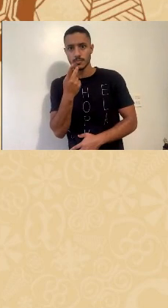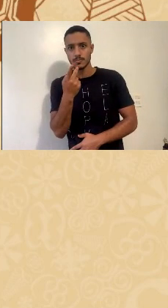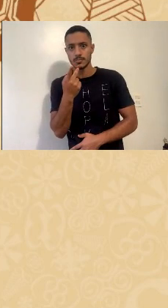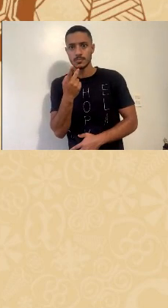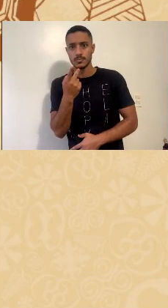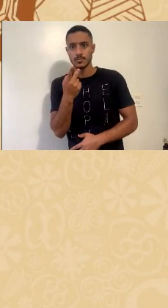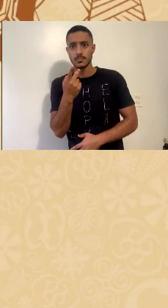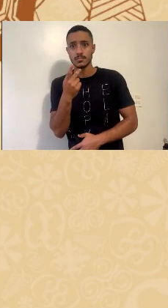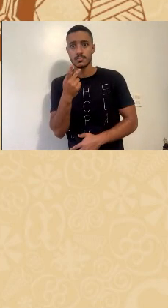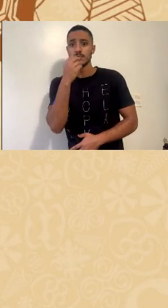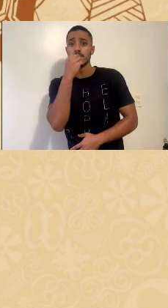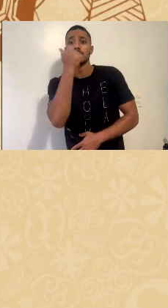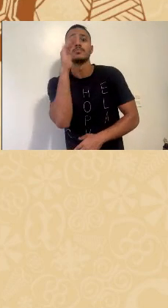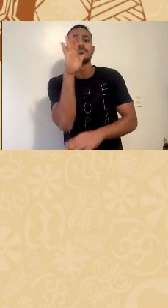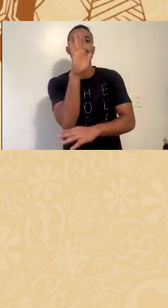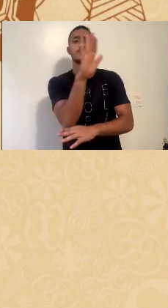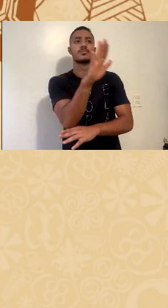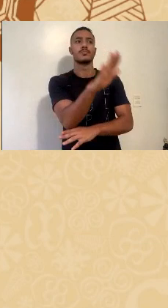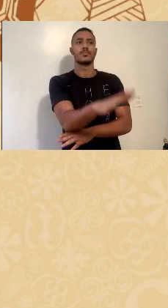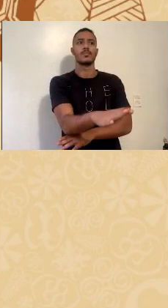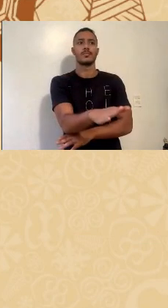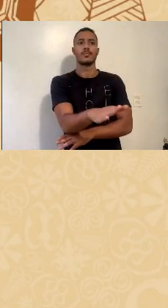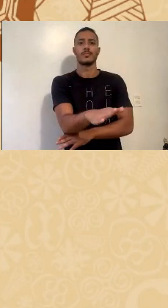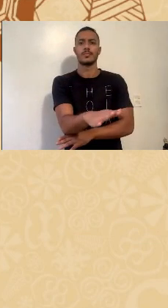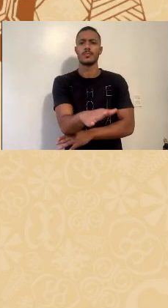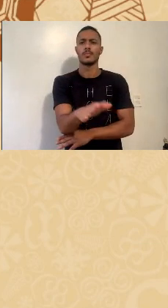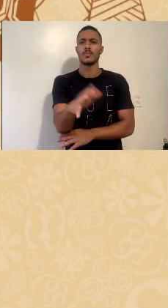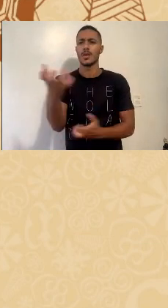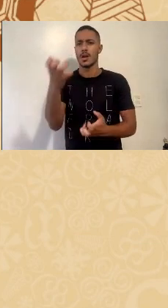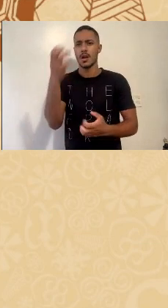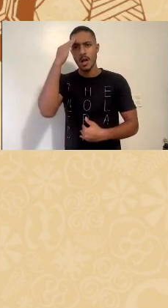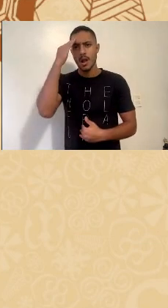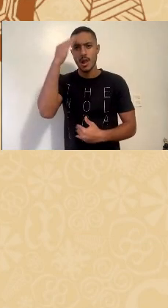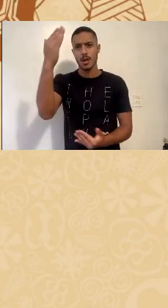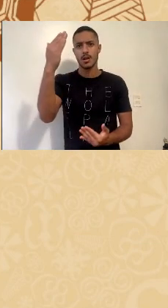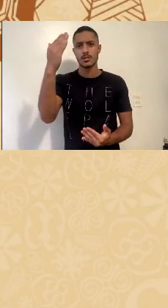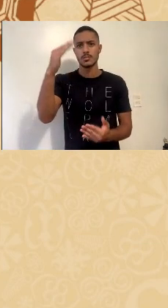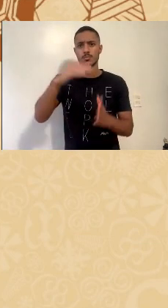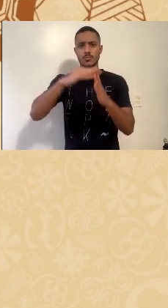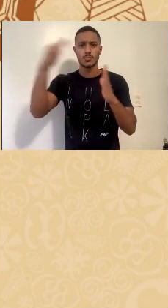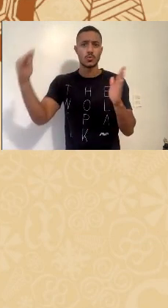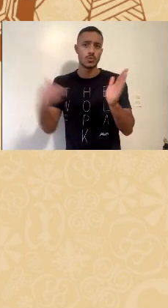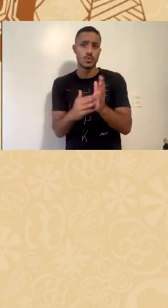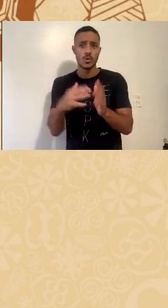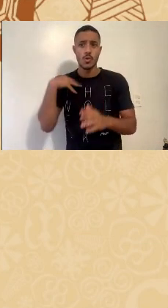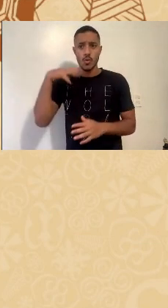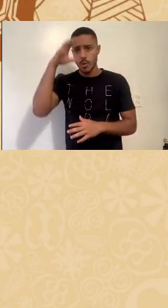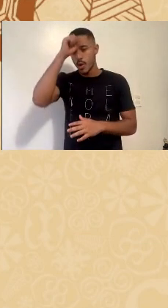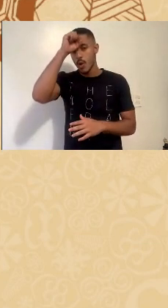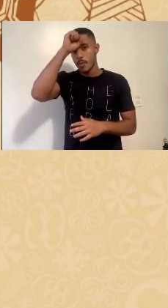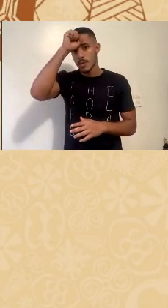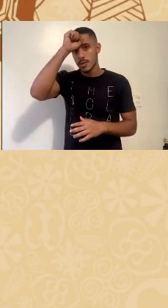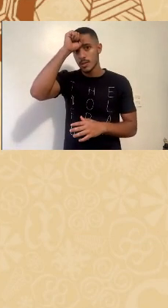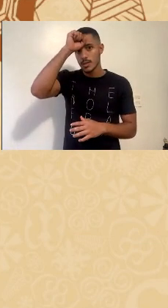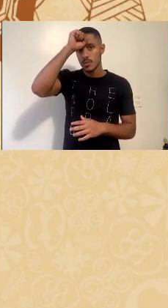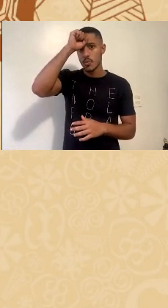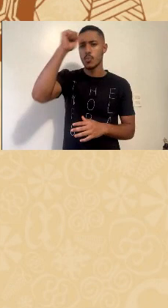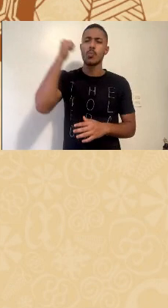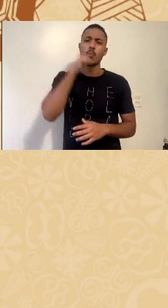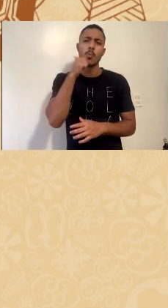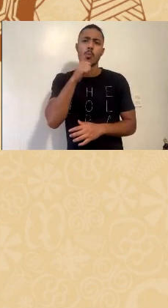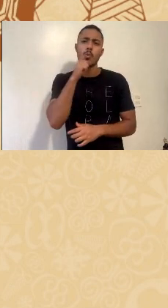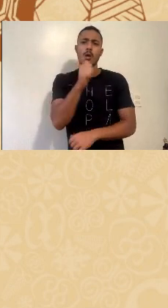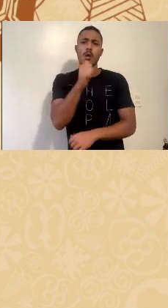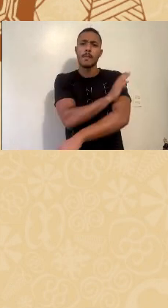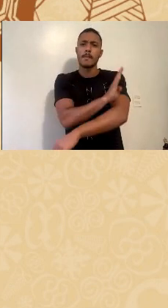Boa tarde. Primeiro, agradecer por tudo que eu estou aprendendo. Eu, como mulher branca,